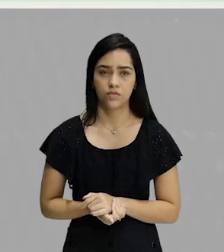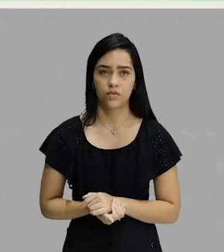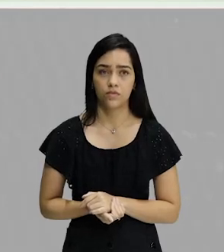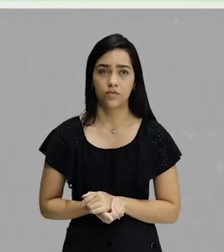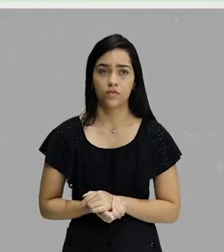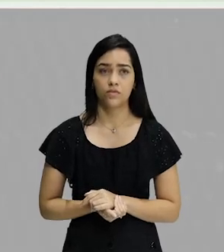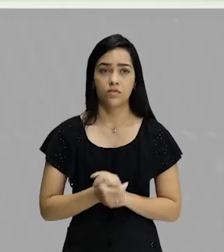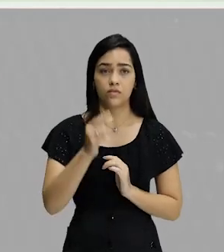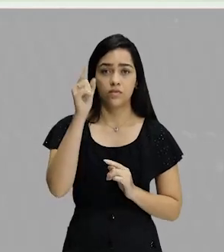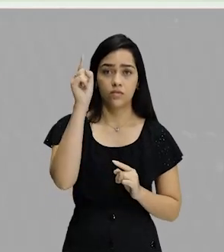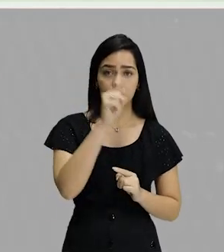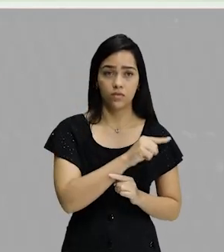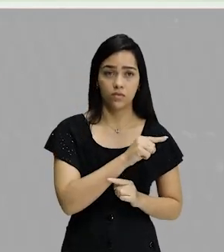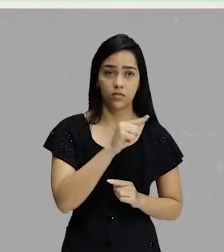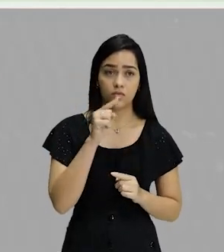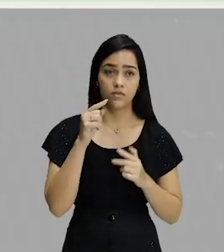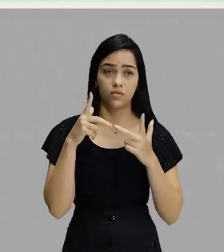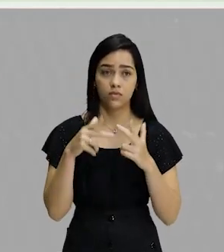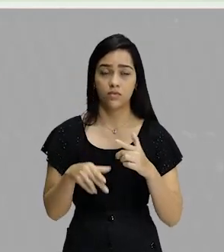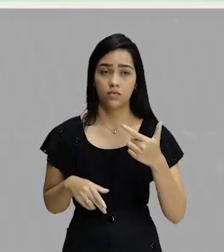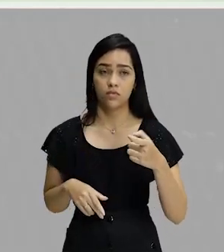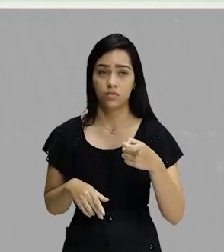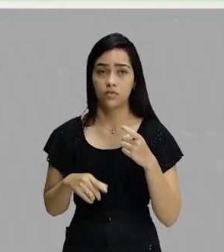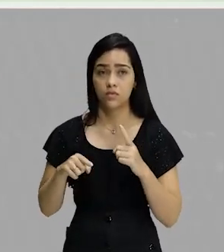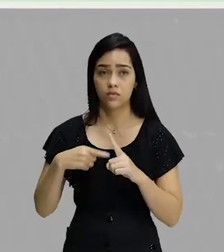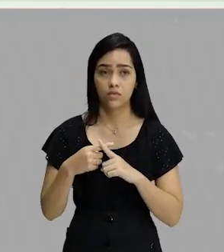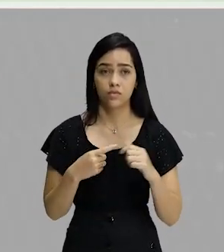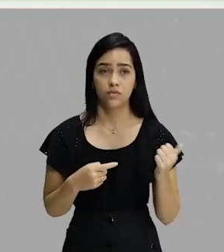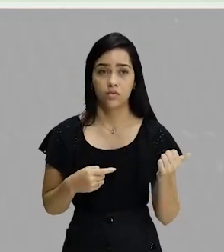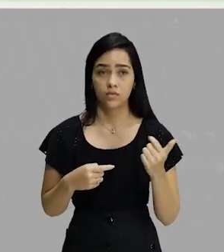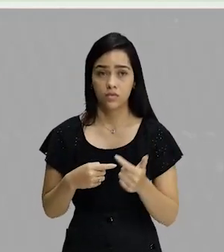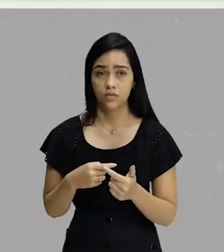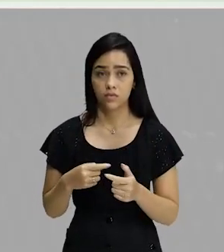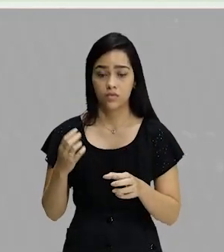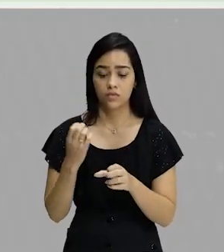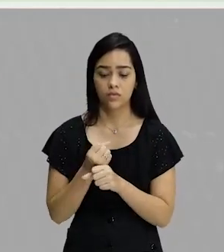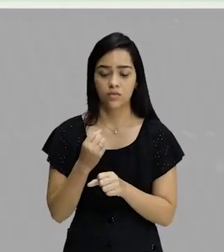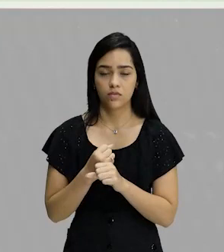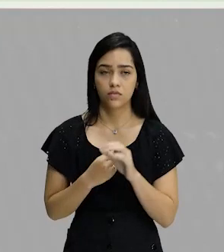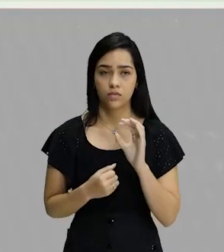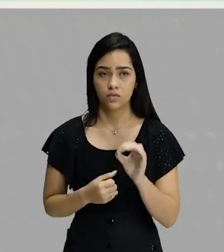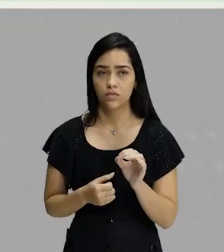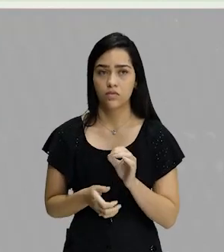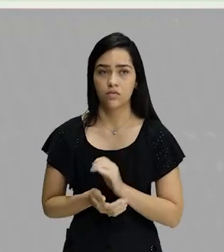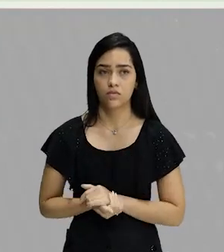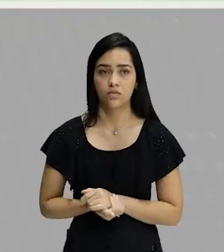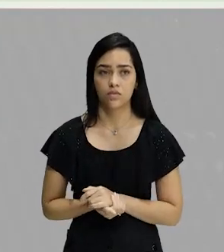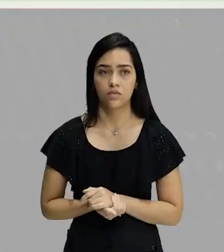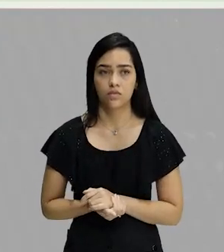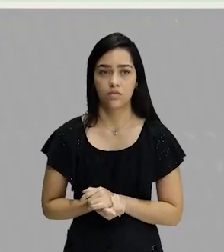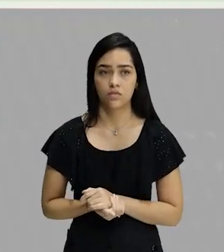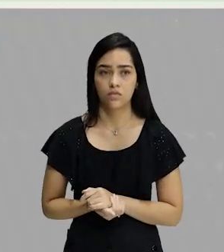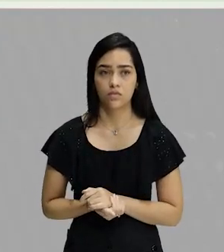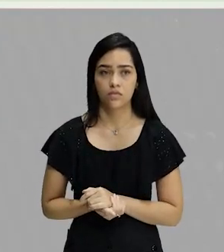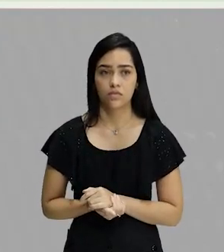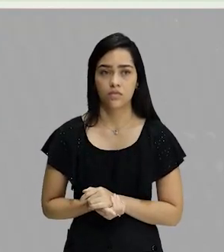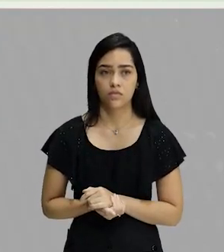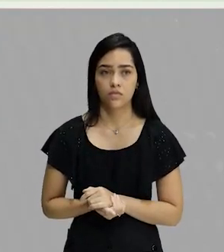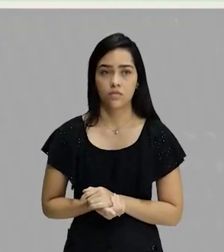aqui, ó. Vai ficar 2x igual a 12. X vai ser igual a 12 sobre